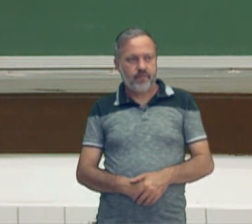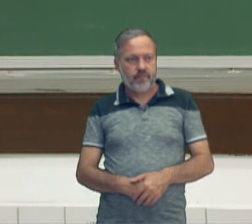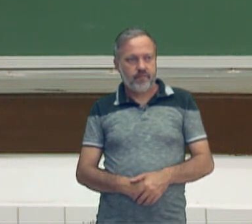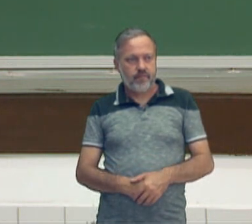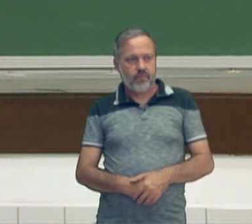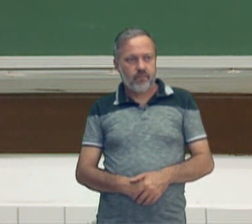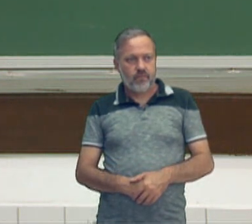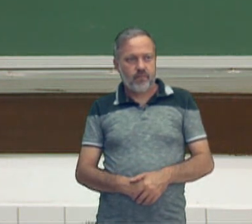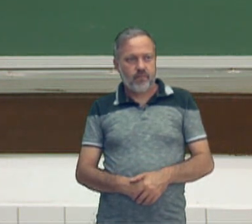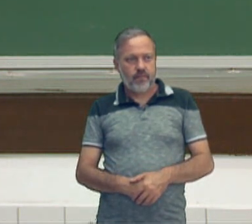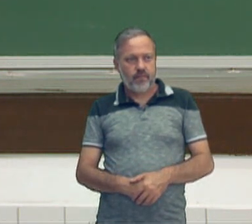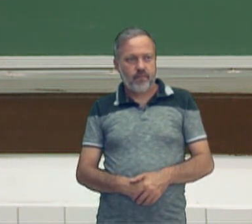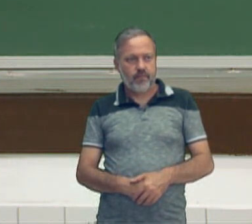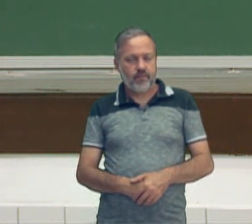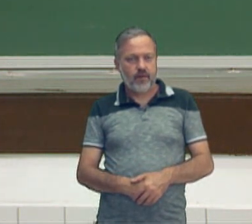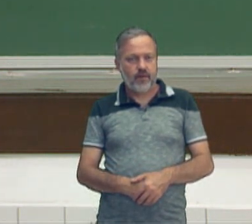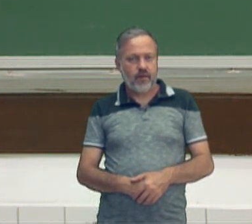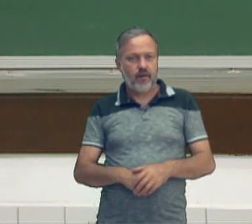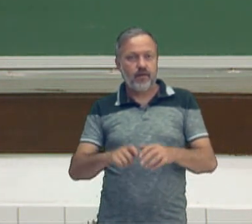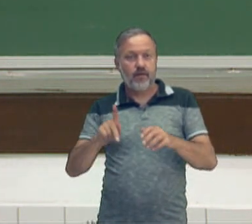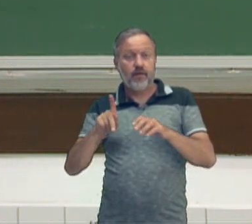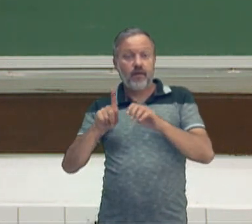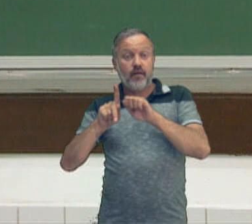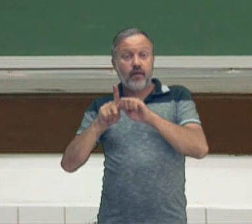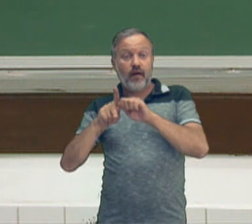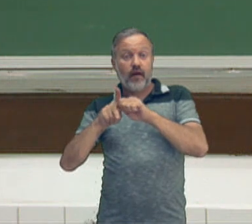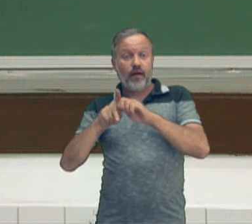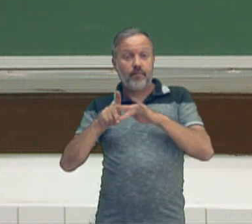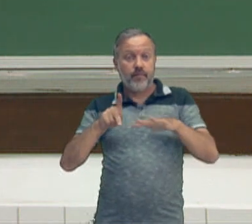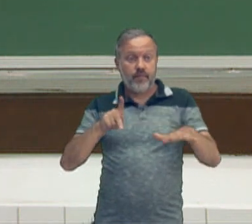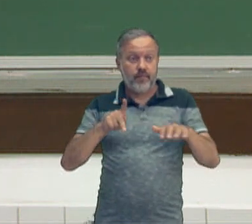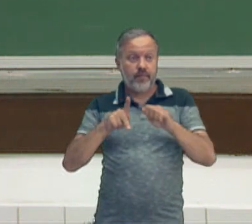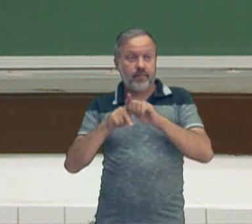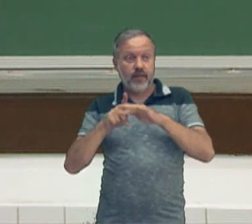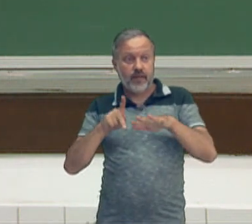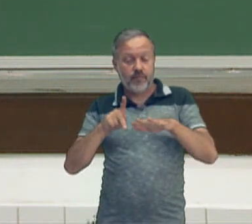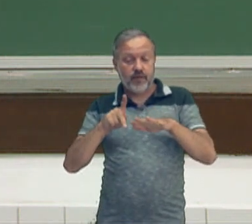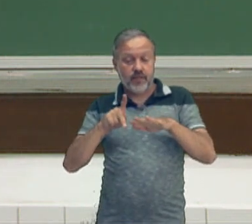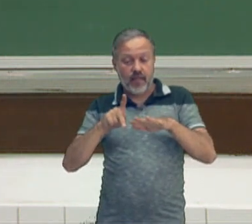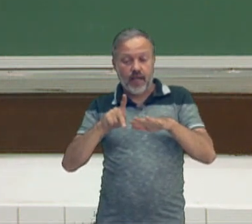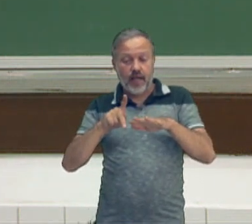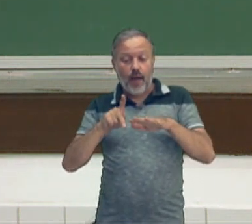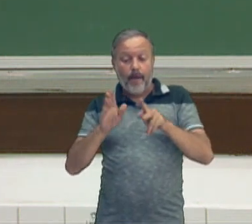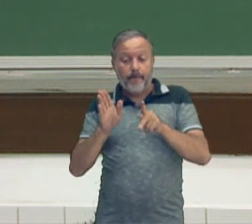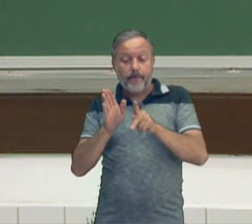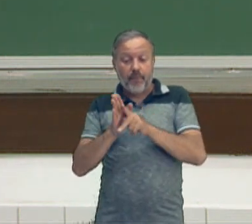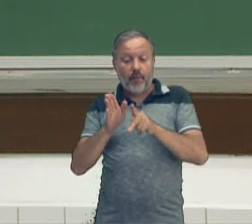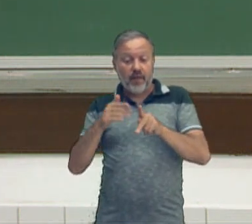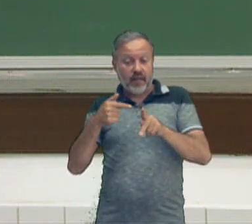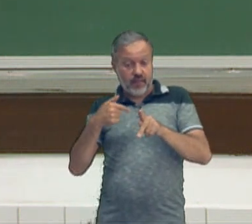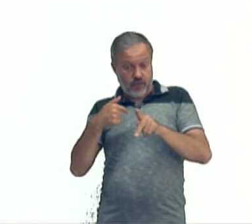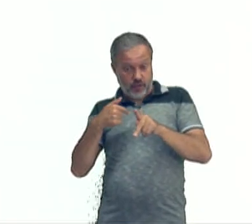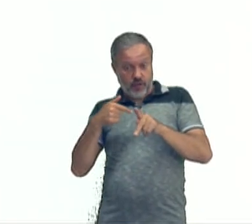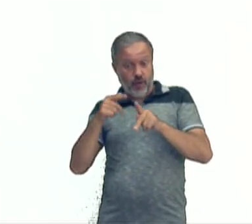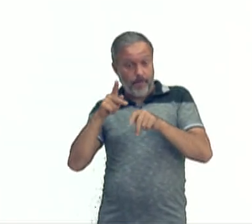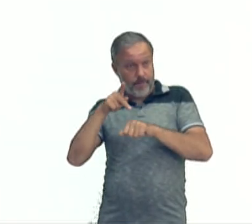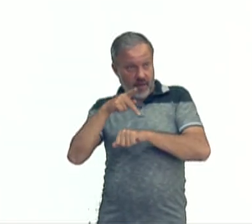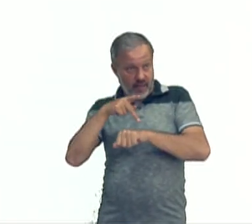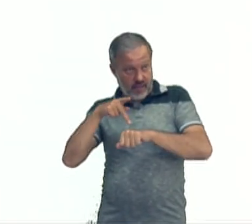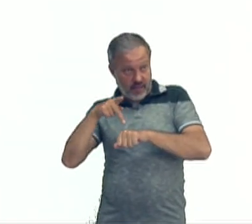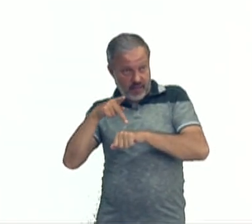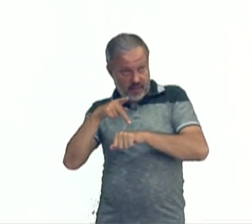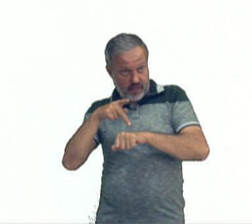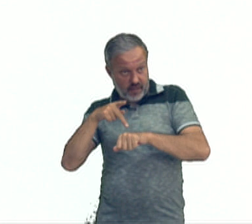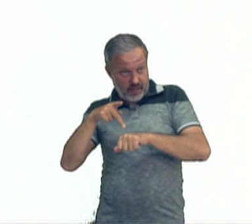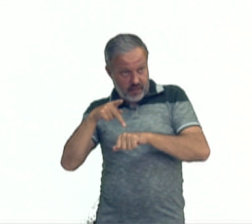retomada aqui. Olha só, a migração pode ser interna ou externa, tá? Migração interna é aquela em que